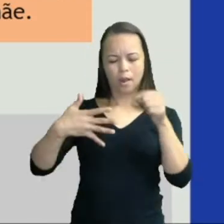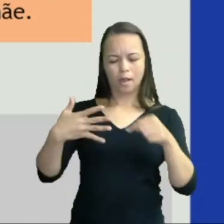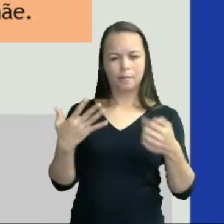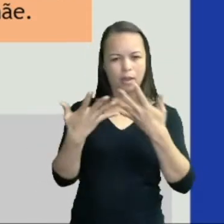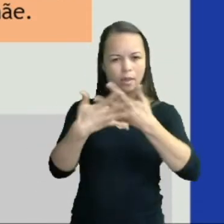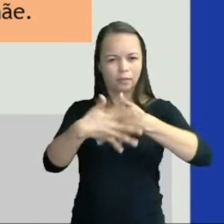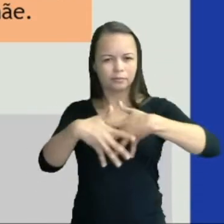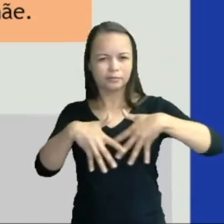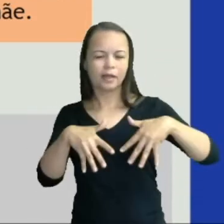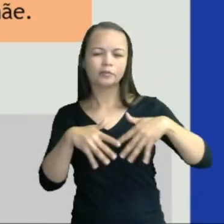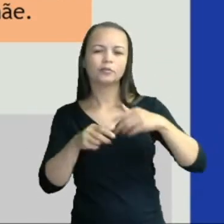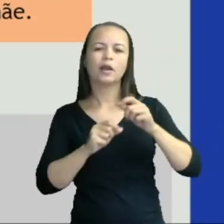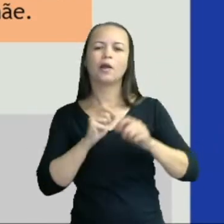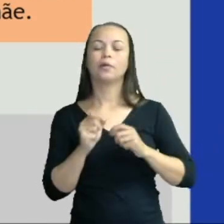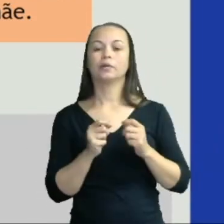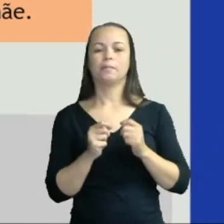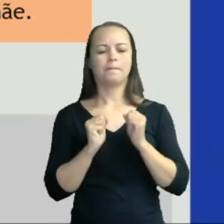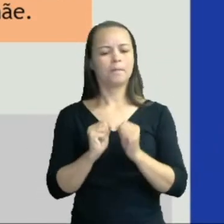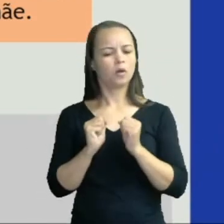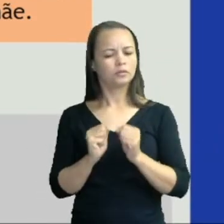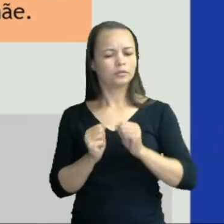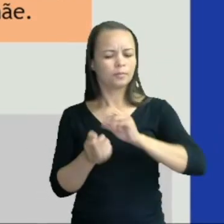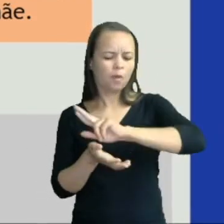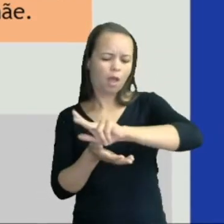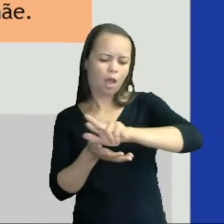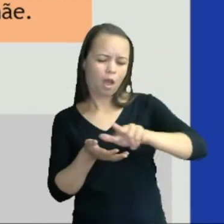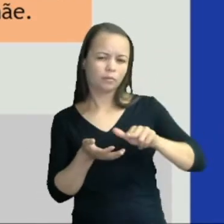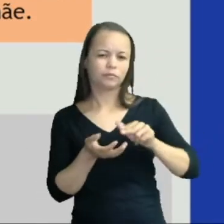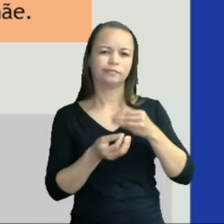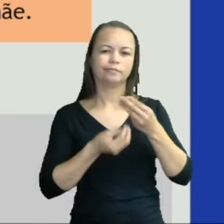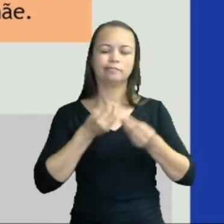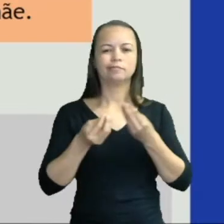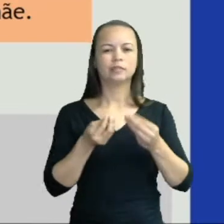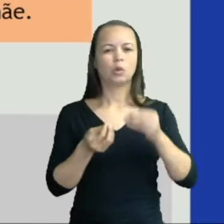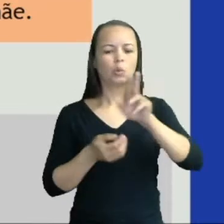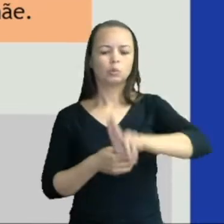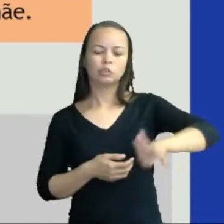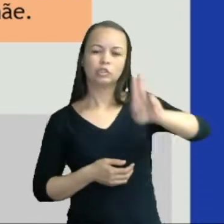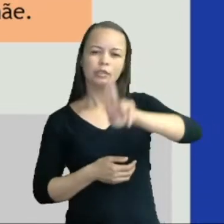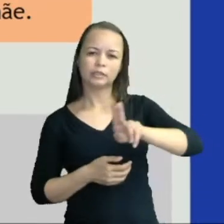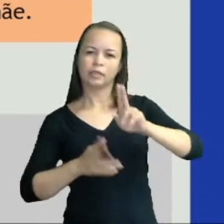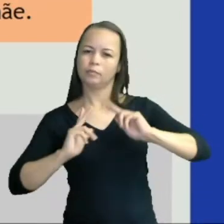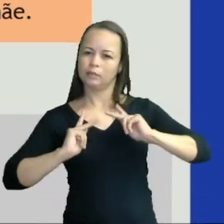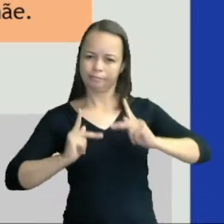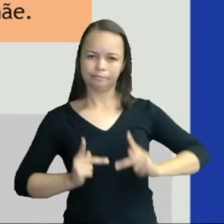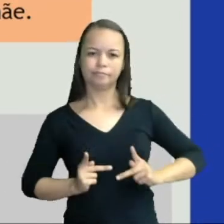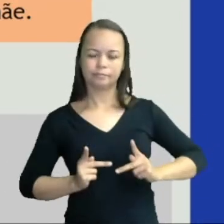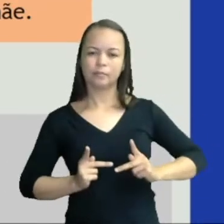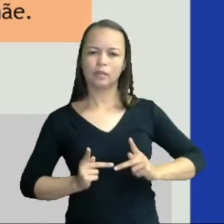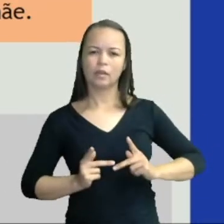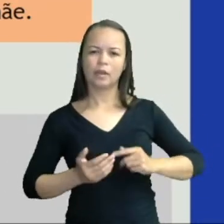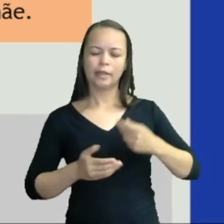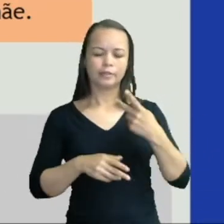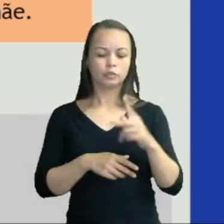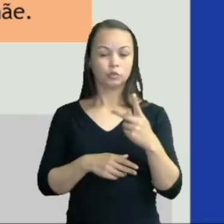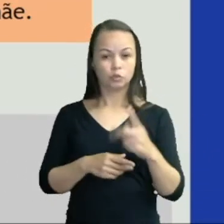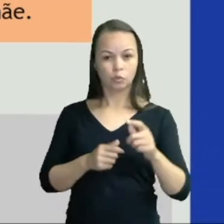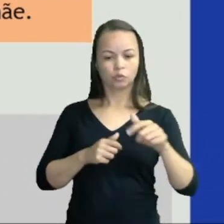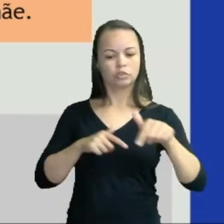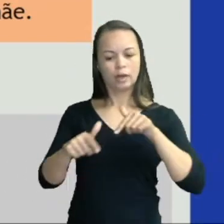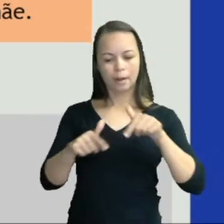natural que pode ser, por diversas vezes, utilizado pelo ser humano em suas